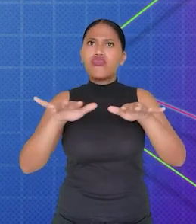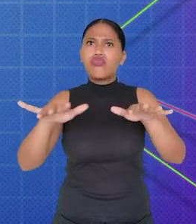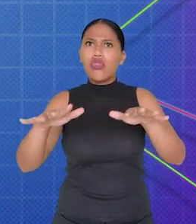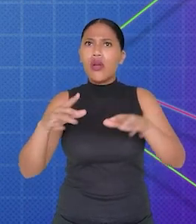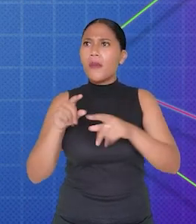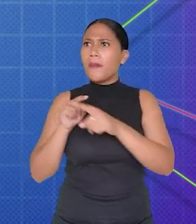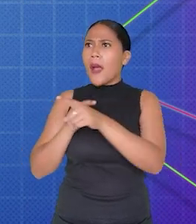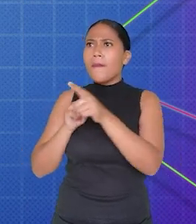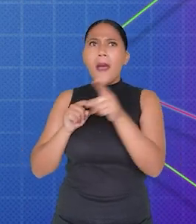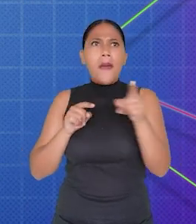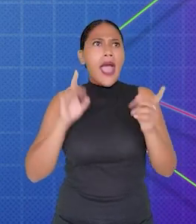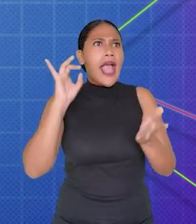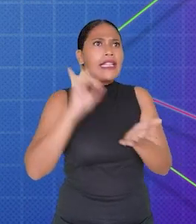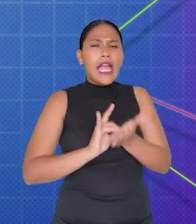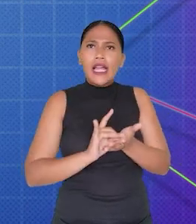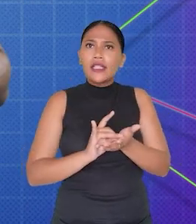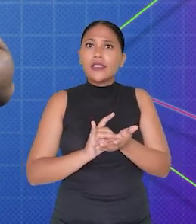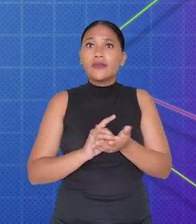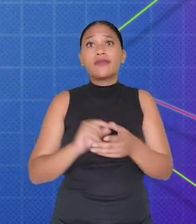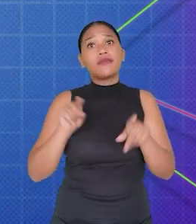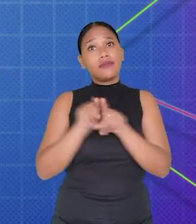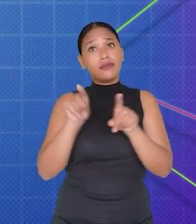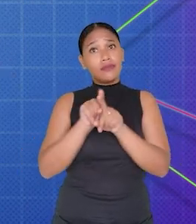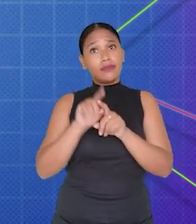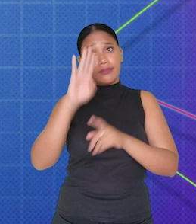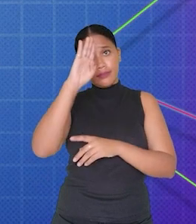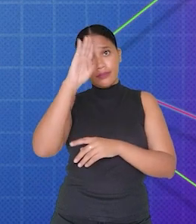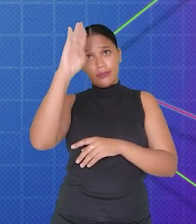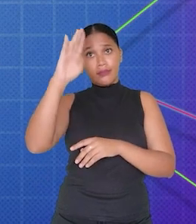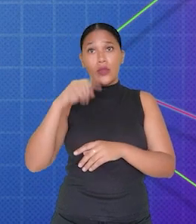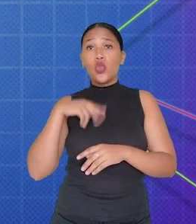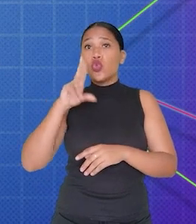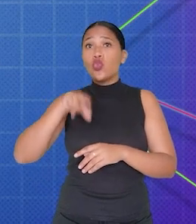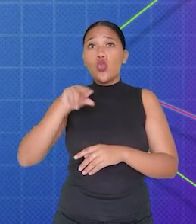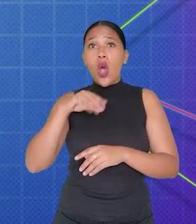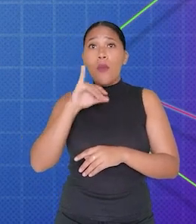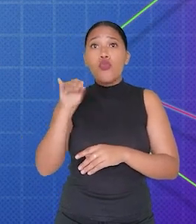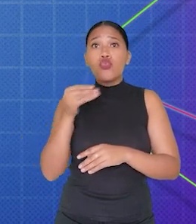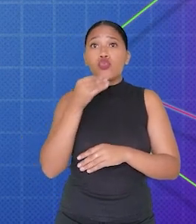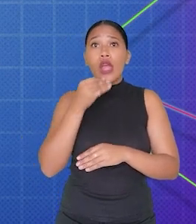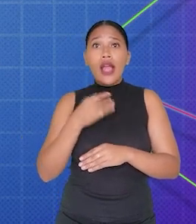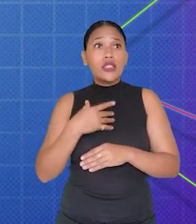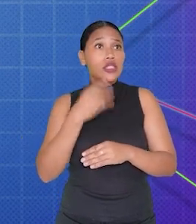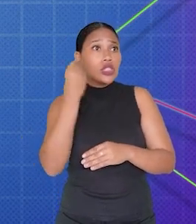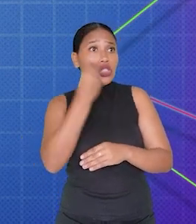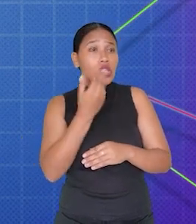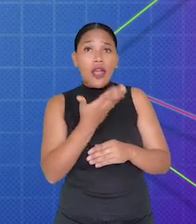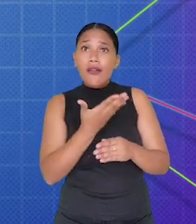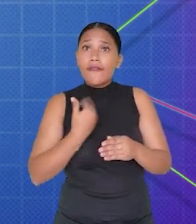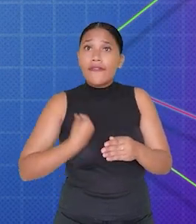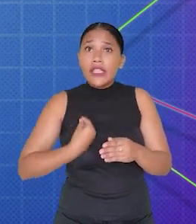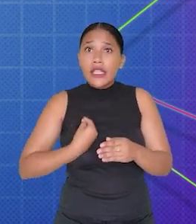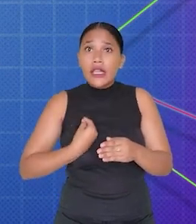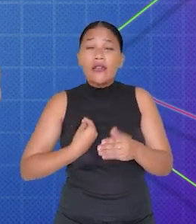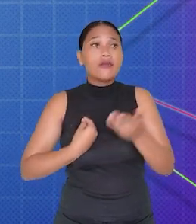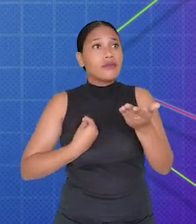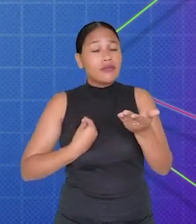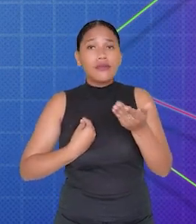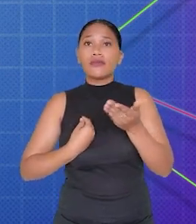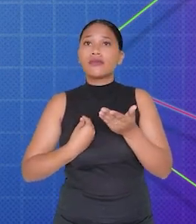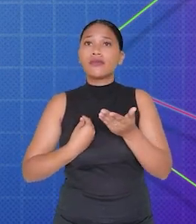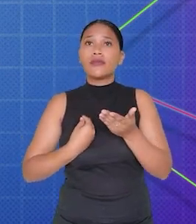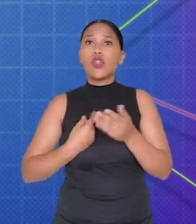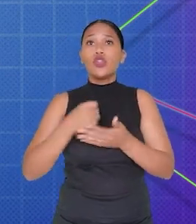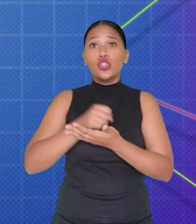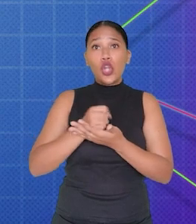do jogador sobre diferentes realidades, especialmente aquelas que ele nunca teria a oportunidade de experimentar na vida. Os jogos